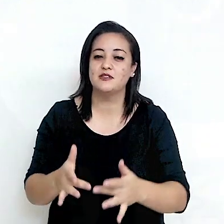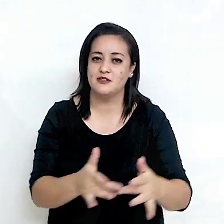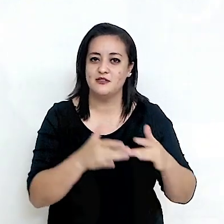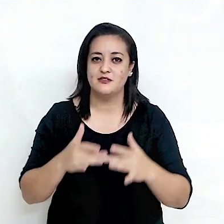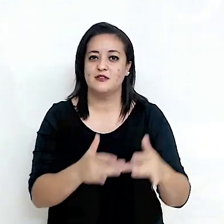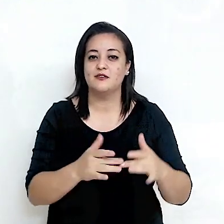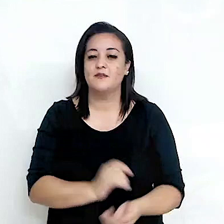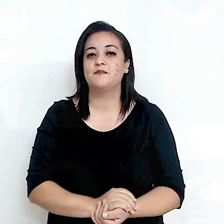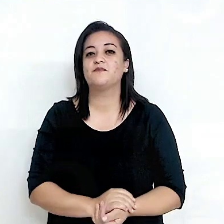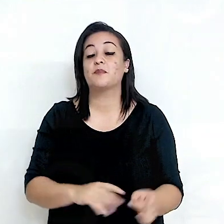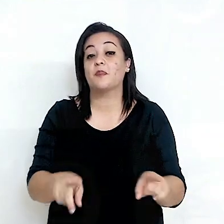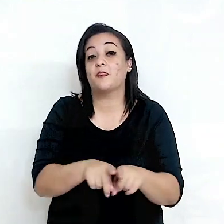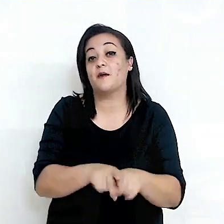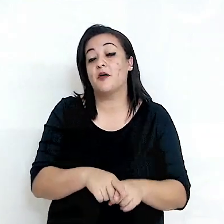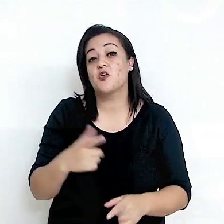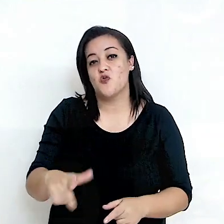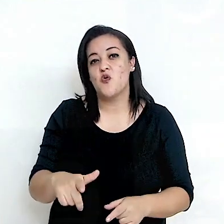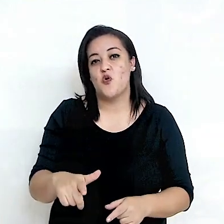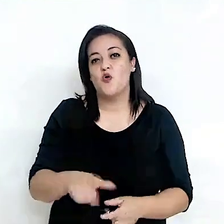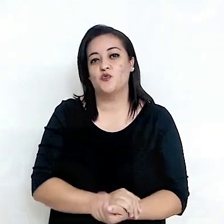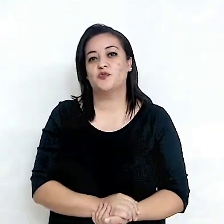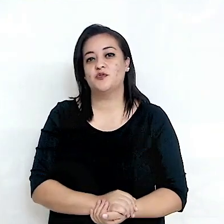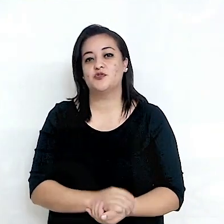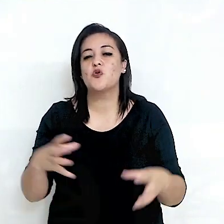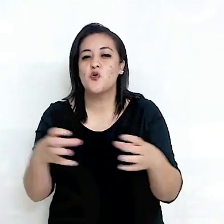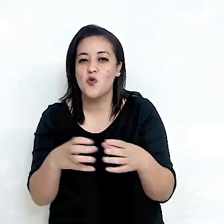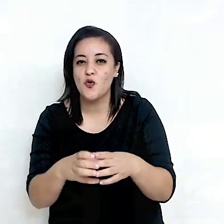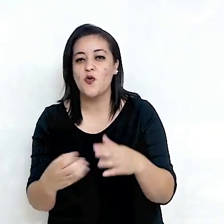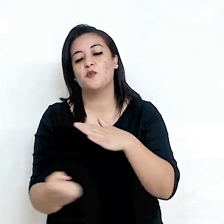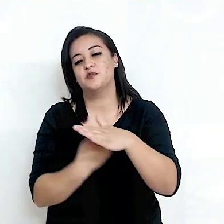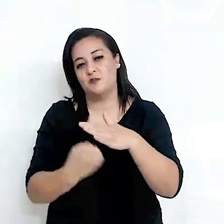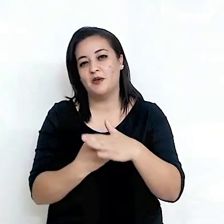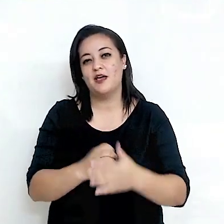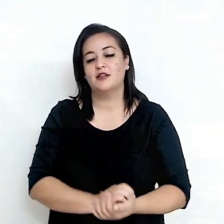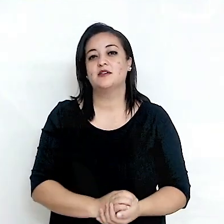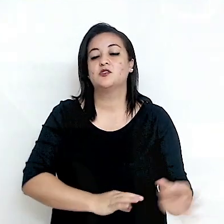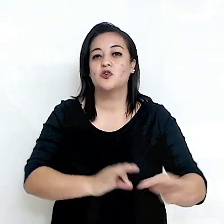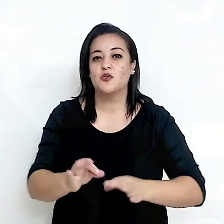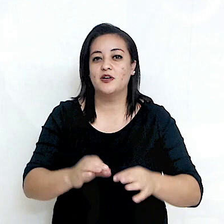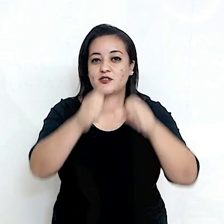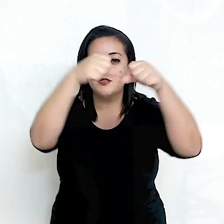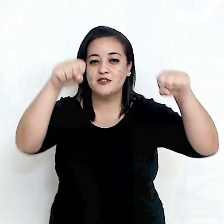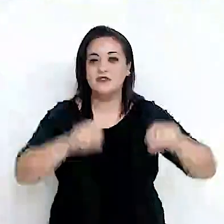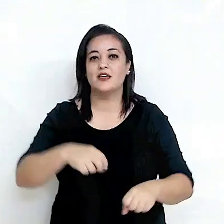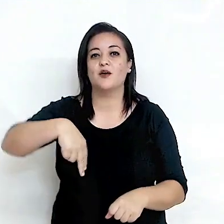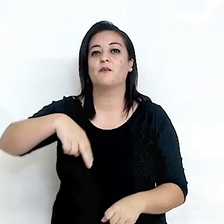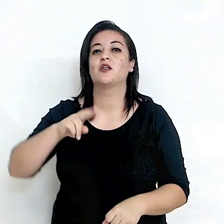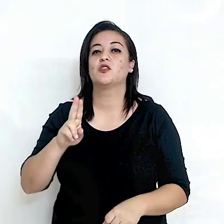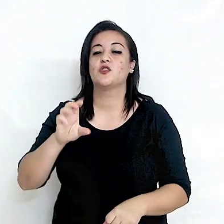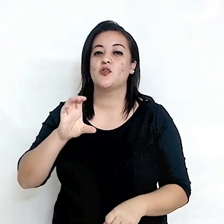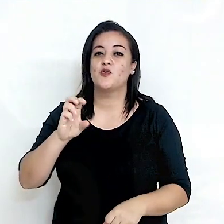exteriores com outras instituições que compõem né o sistema é nuclear